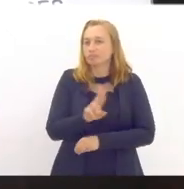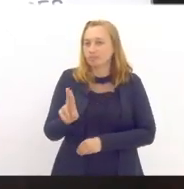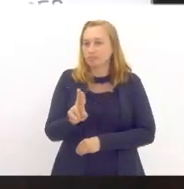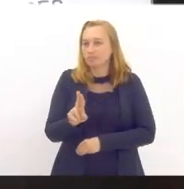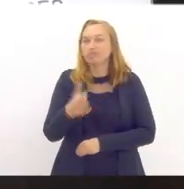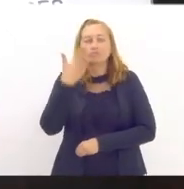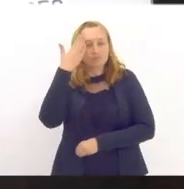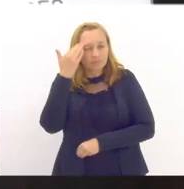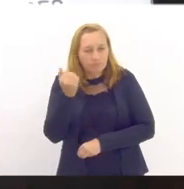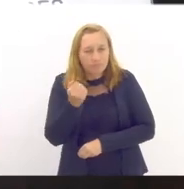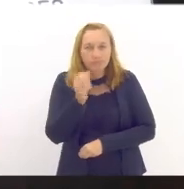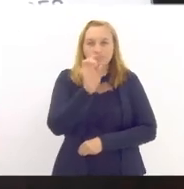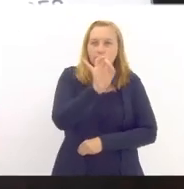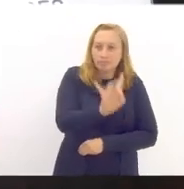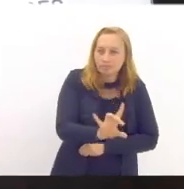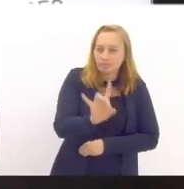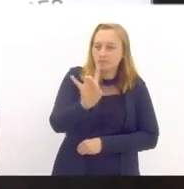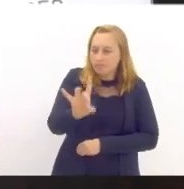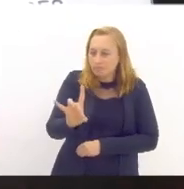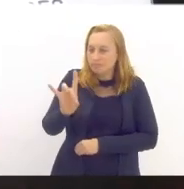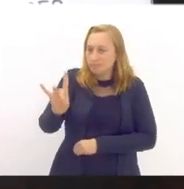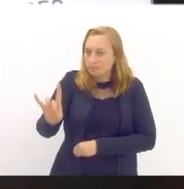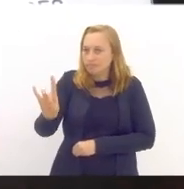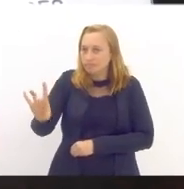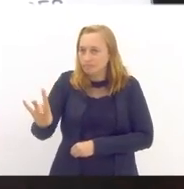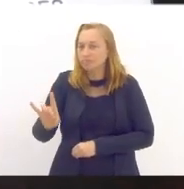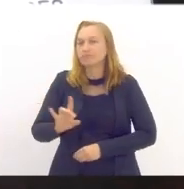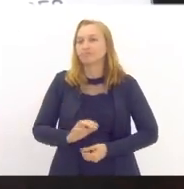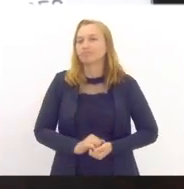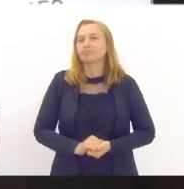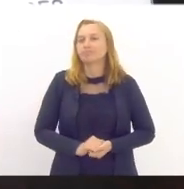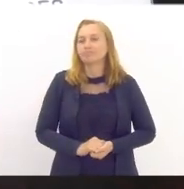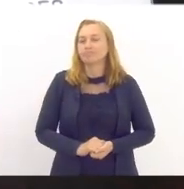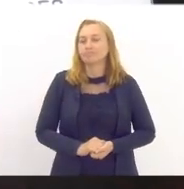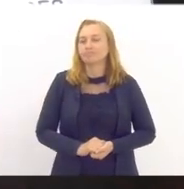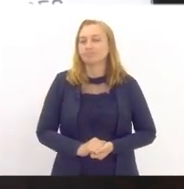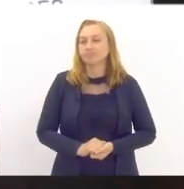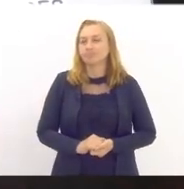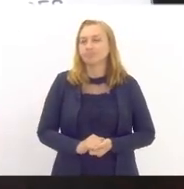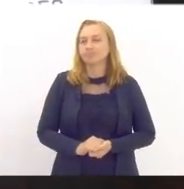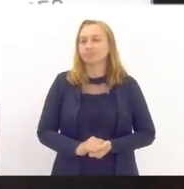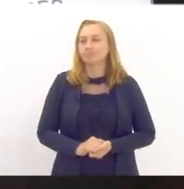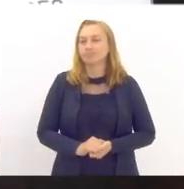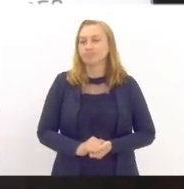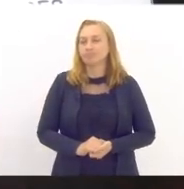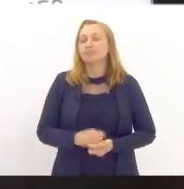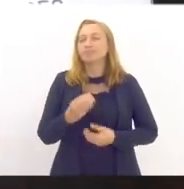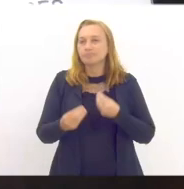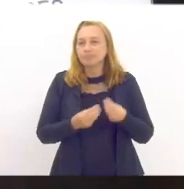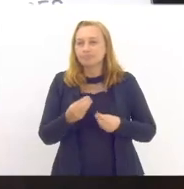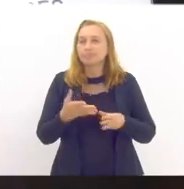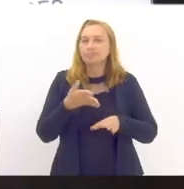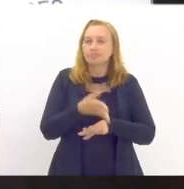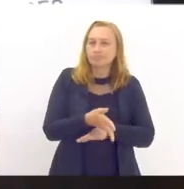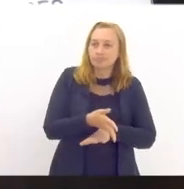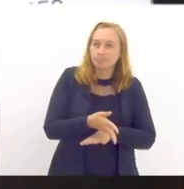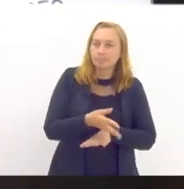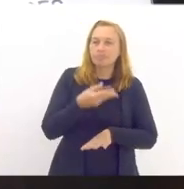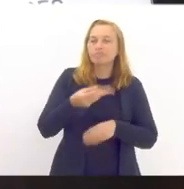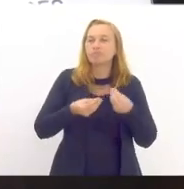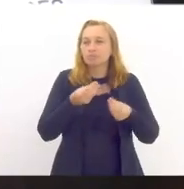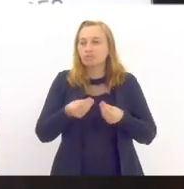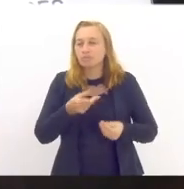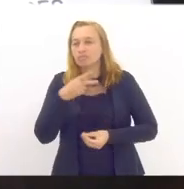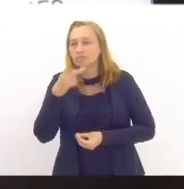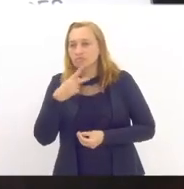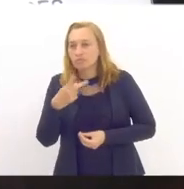ele sabe o perfil de cada um, o detalhe de cada um, como ele vai chegar, como ele vai falar,